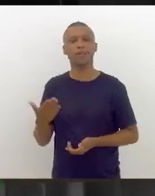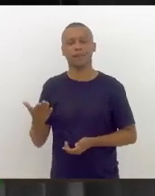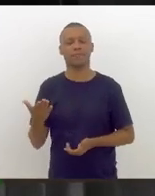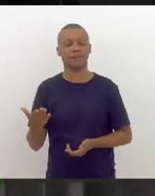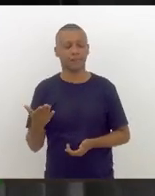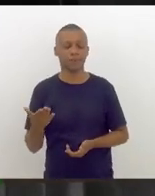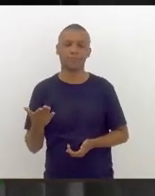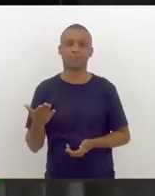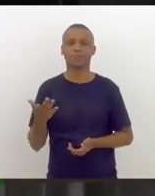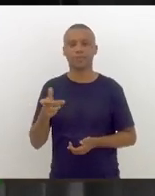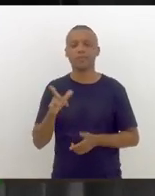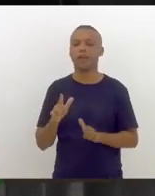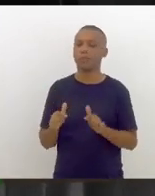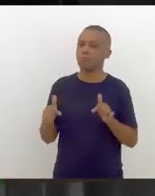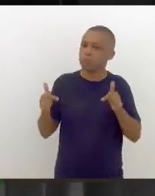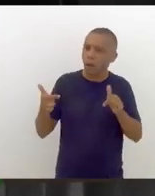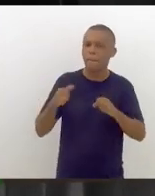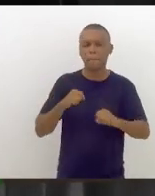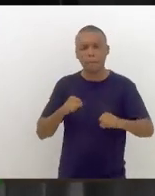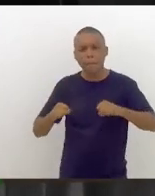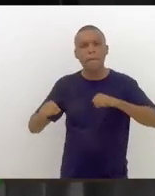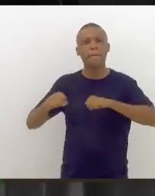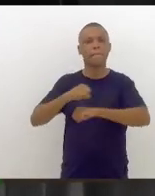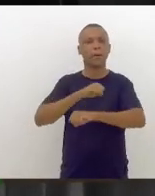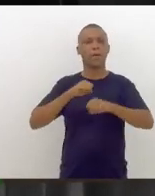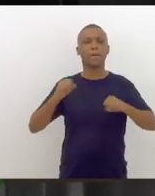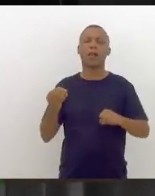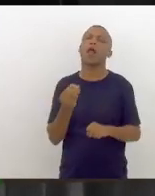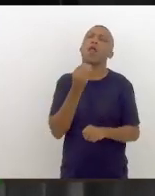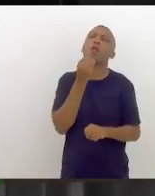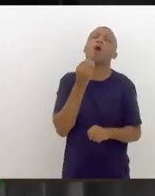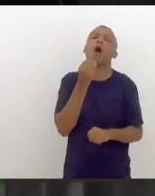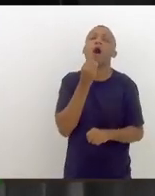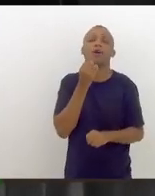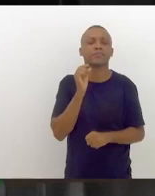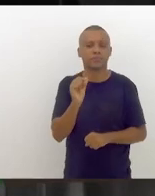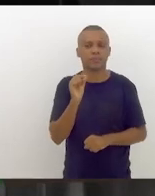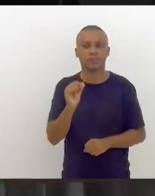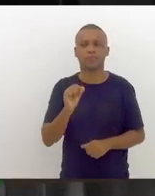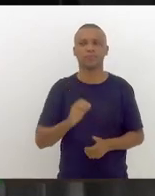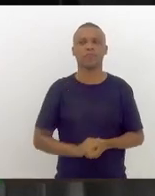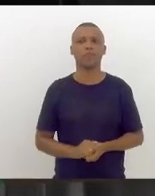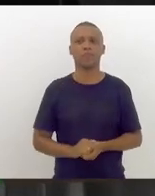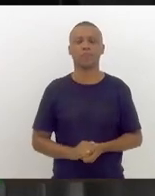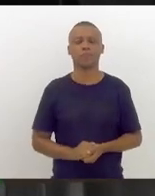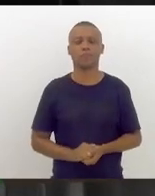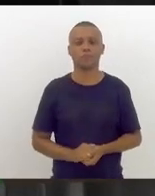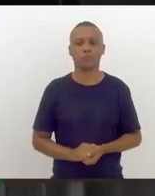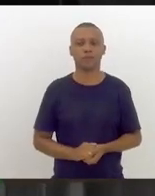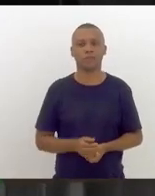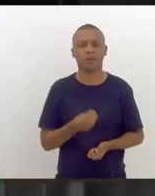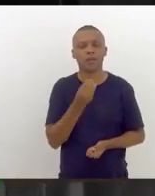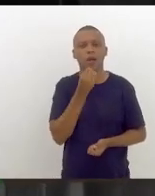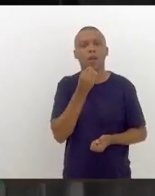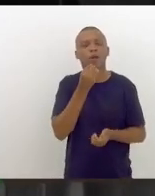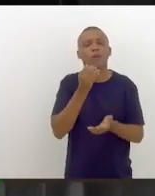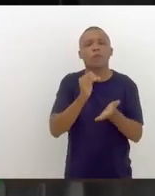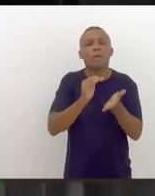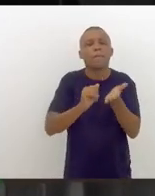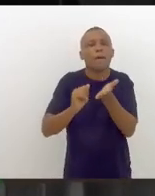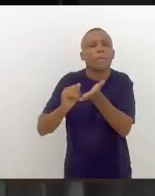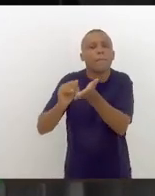pela lógica da Morte pela lógica do pela lógica e a omissão com relação